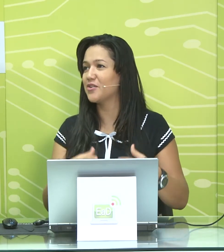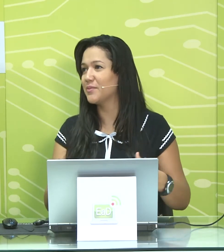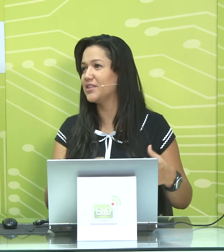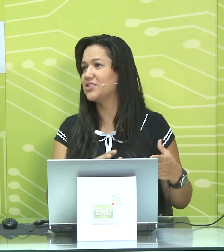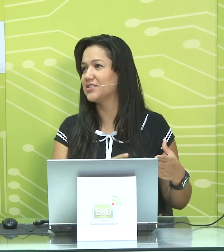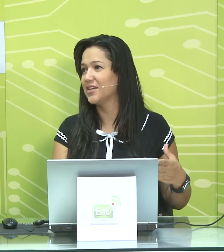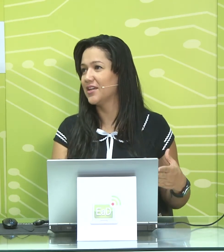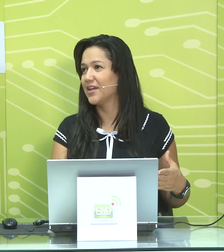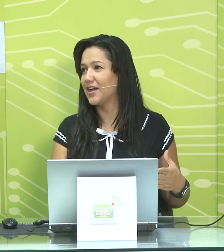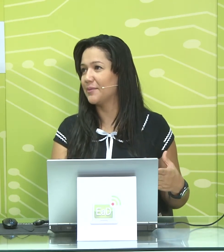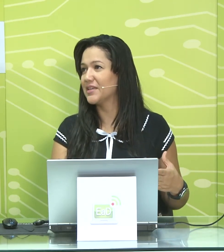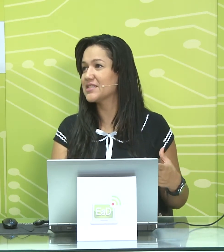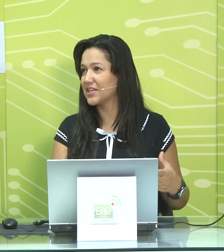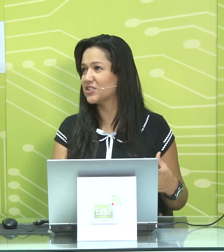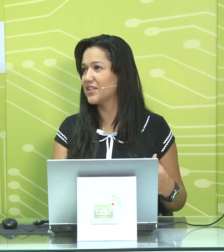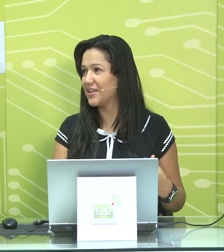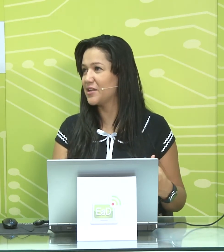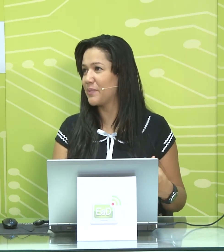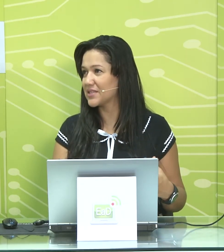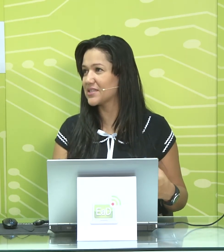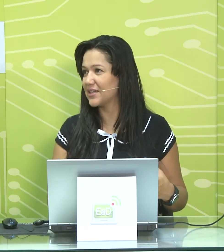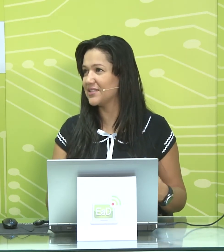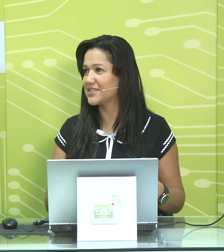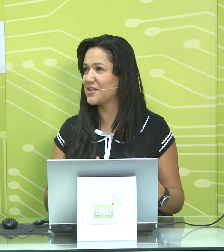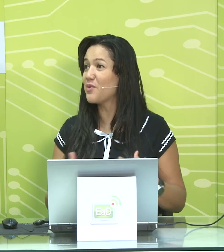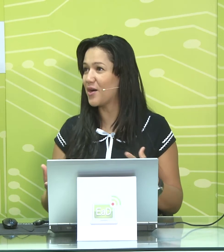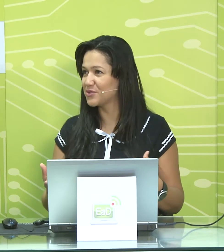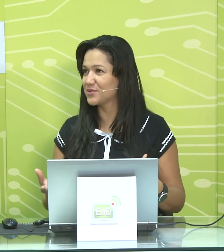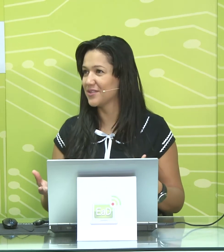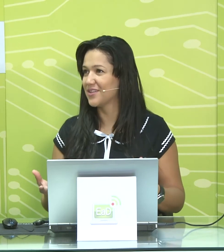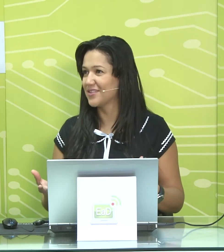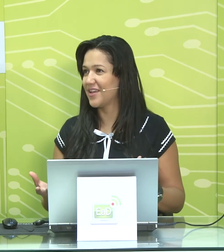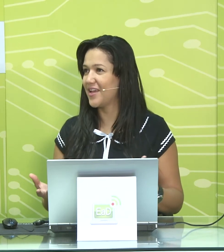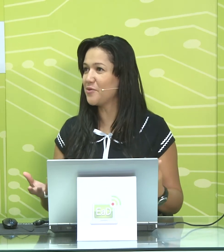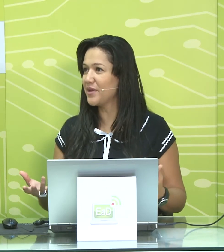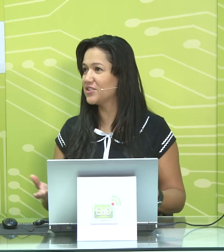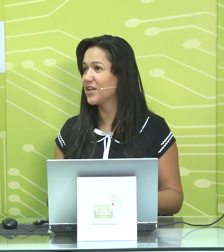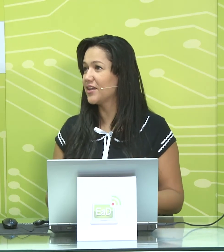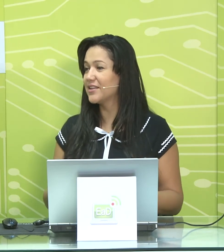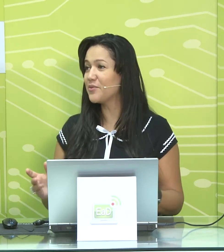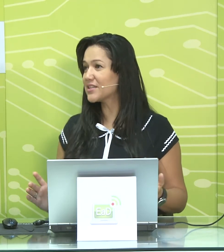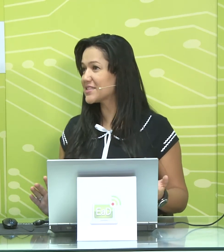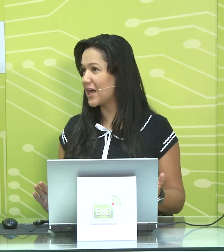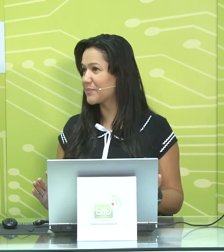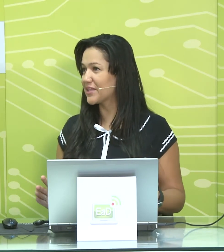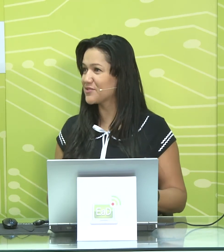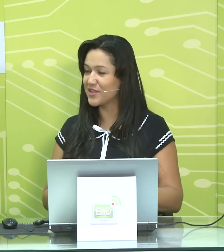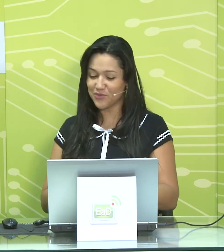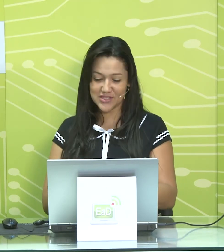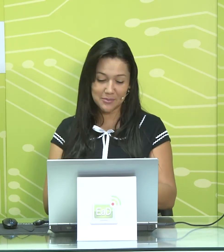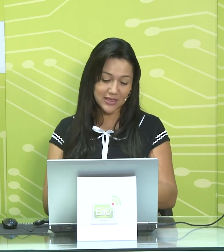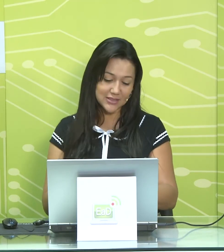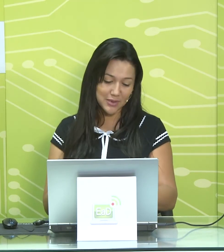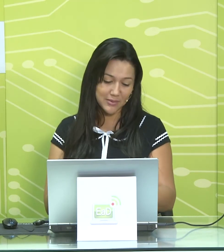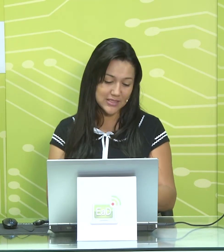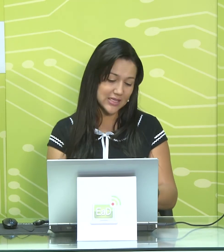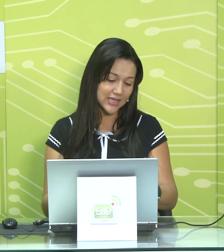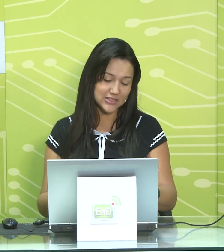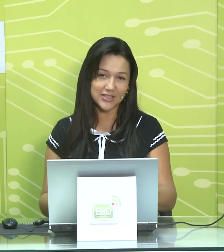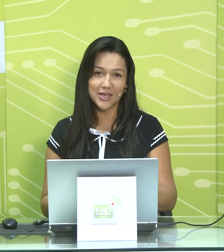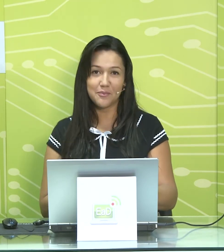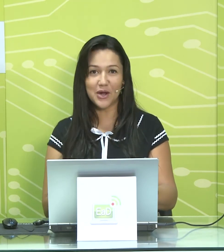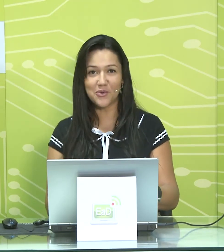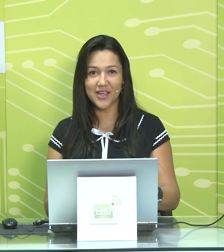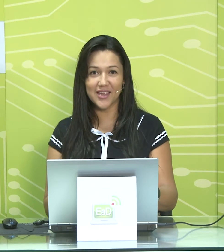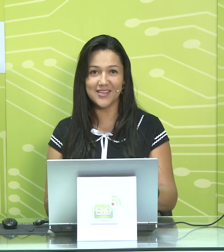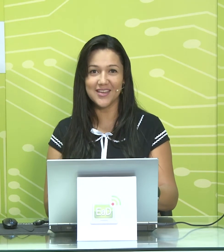que realmente a mensagem teria que passar ali sem o áudio. Né? Realmente, que nem o WhatsApp, né? Às vezes você manda uma